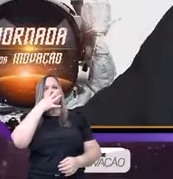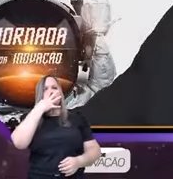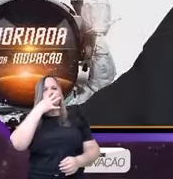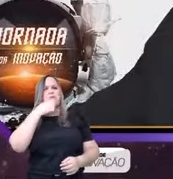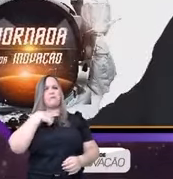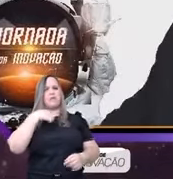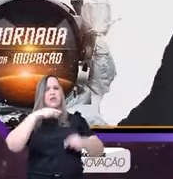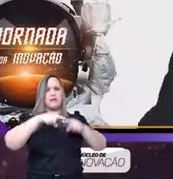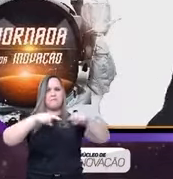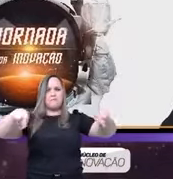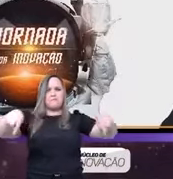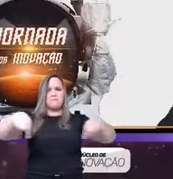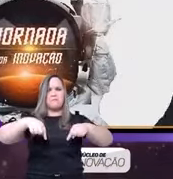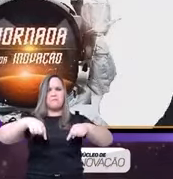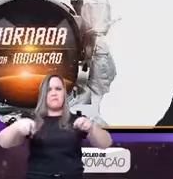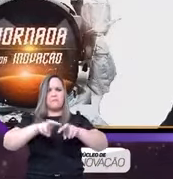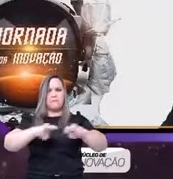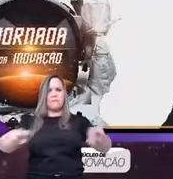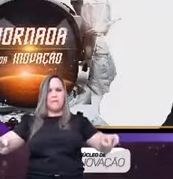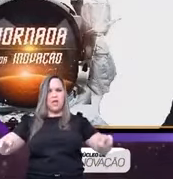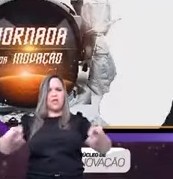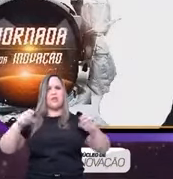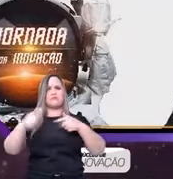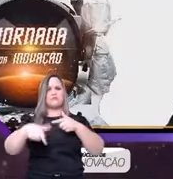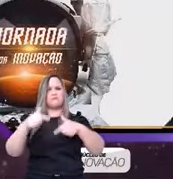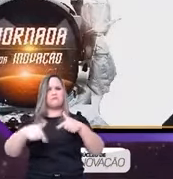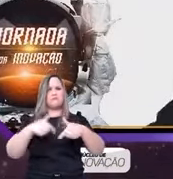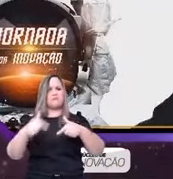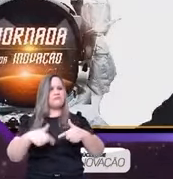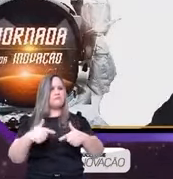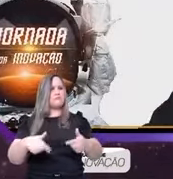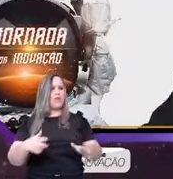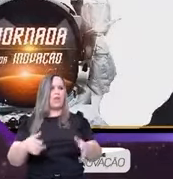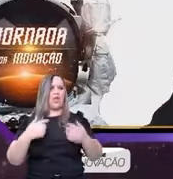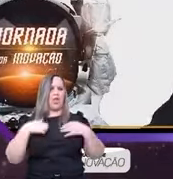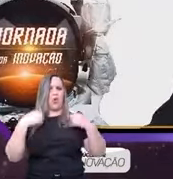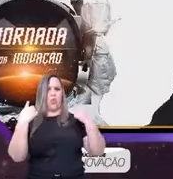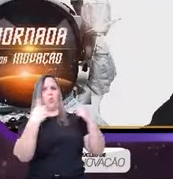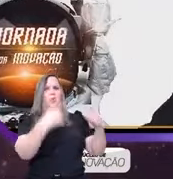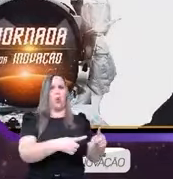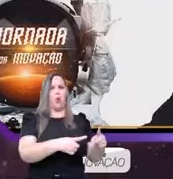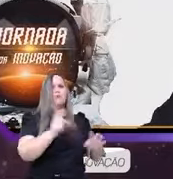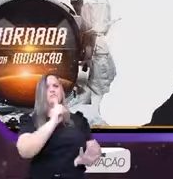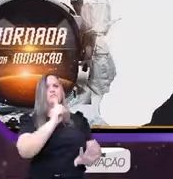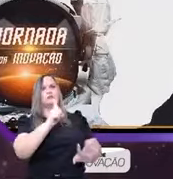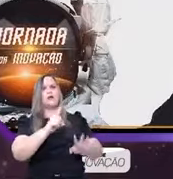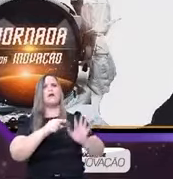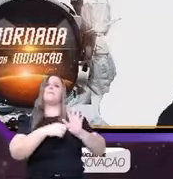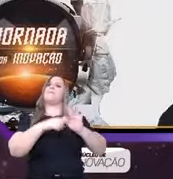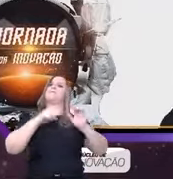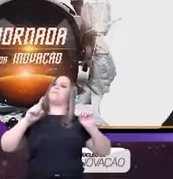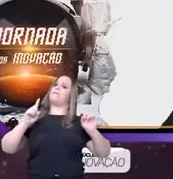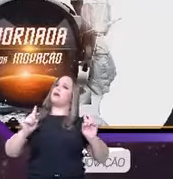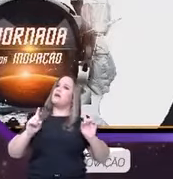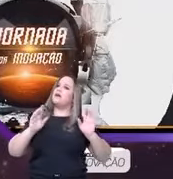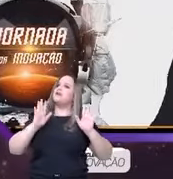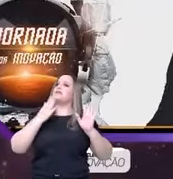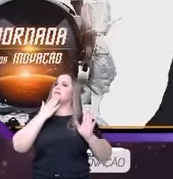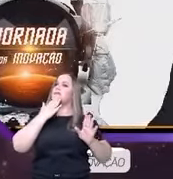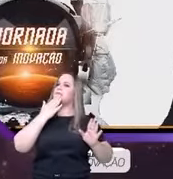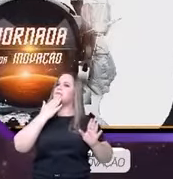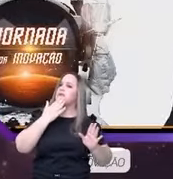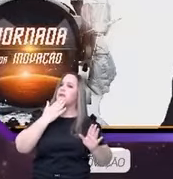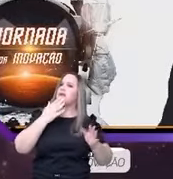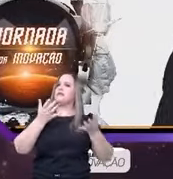trabalho. Então, não estou aqui falando contra a modernização e a inovação. Mas eu chamo